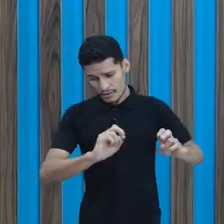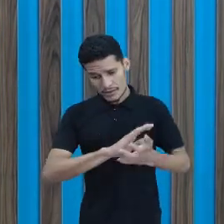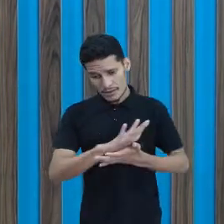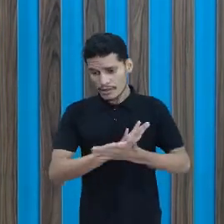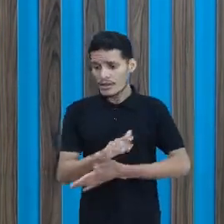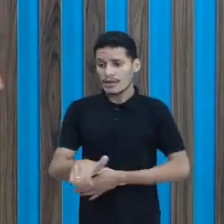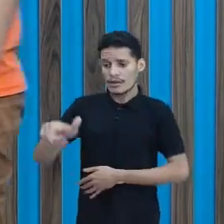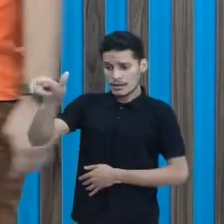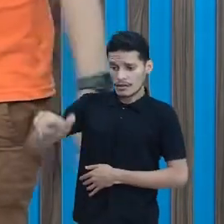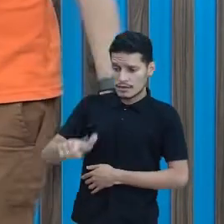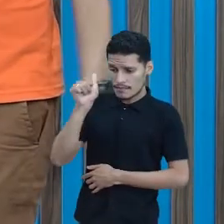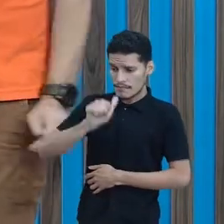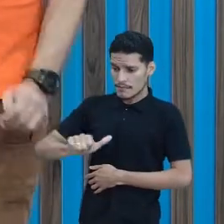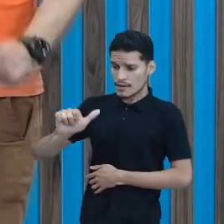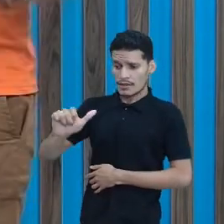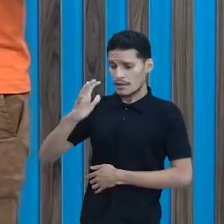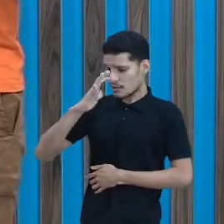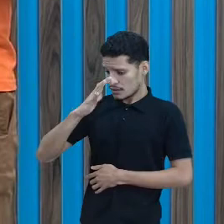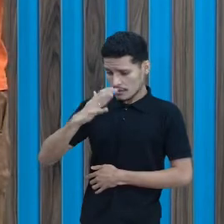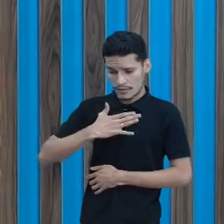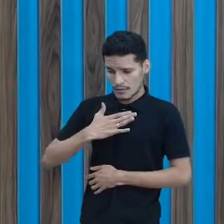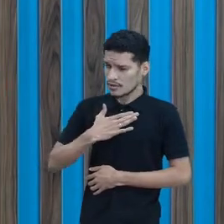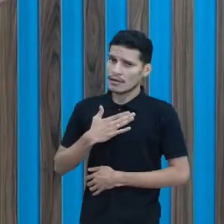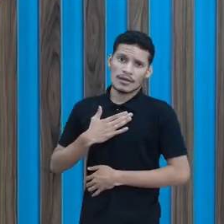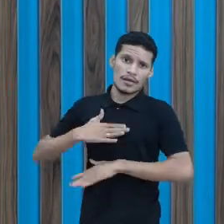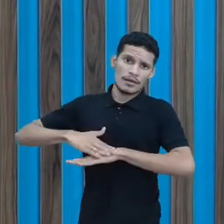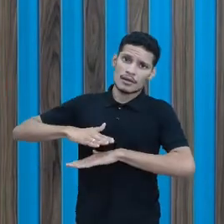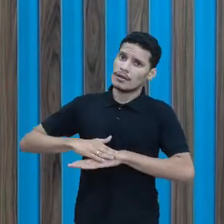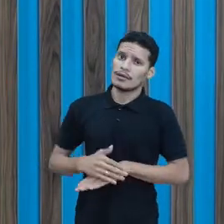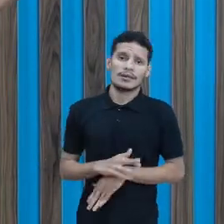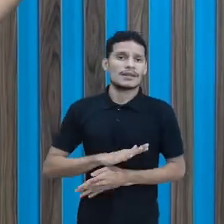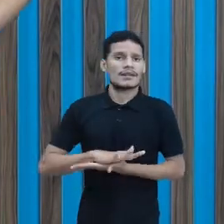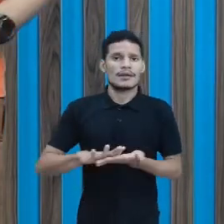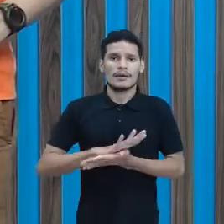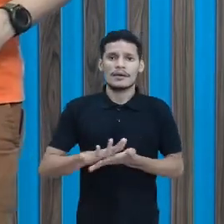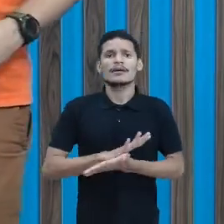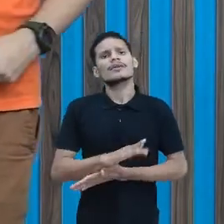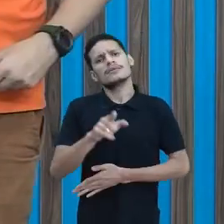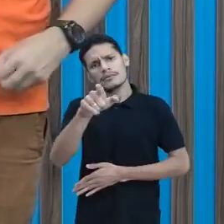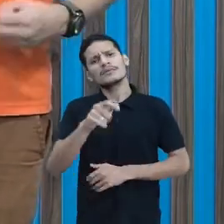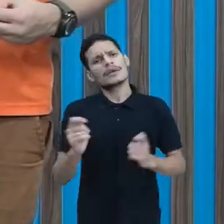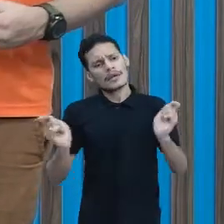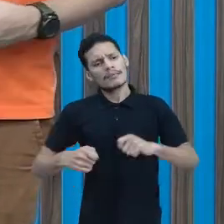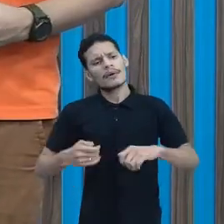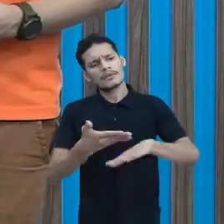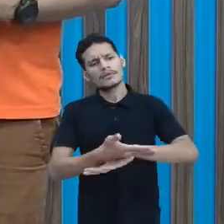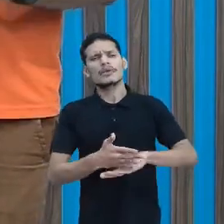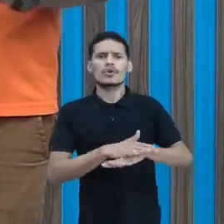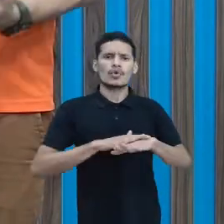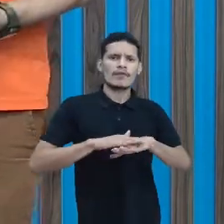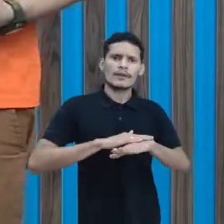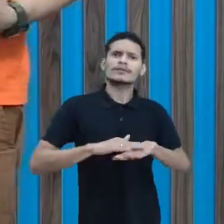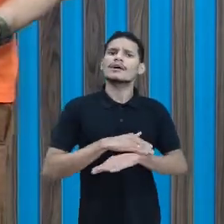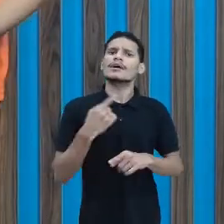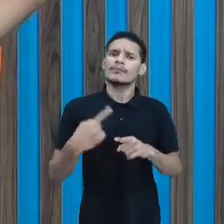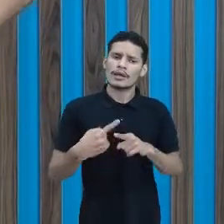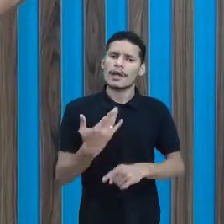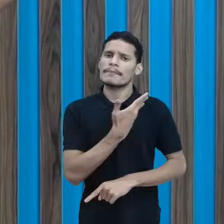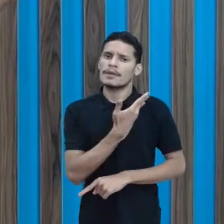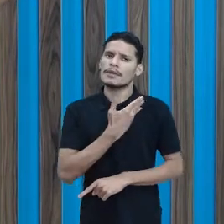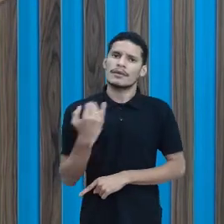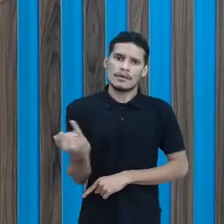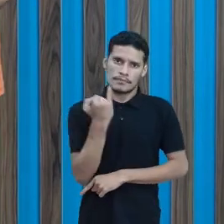minhas atitudes, tá? Então, quando você vê um coleguinha para baixo, troca uma ideia, conversa, chega junto, porque a amizade nessas horas é